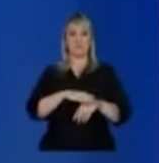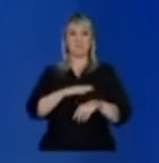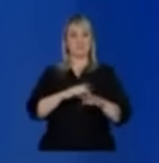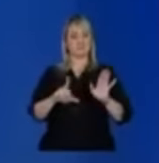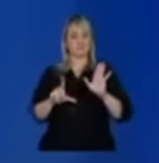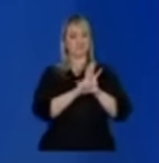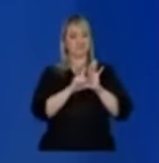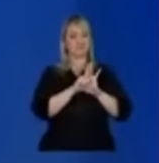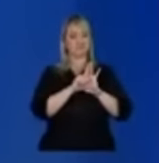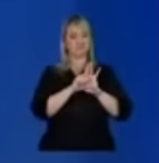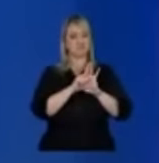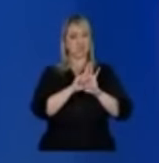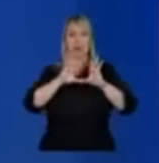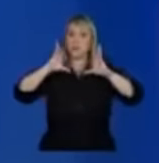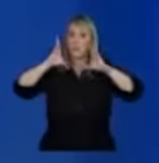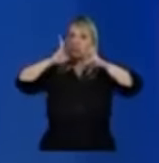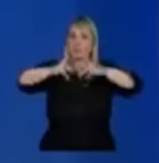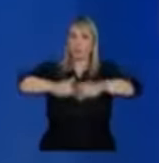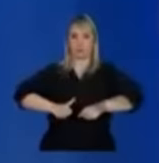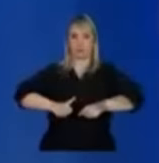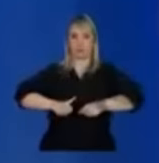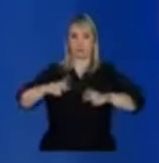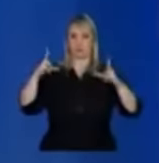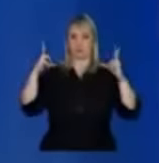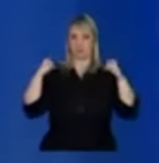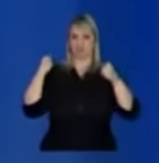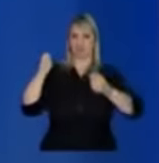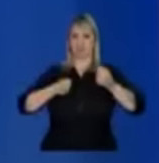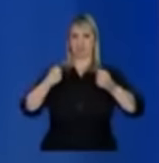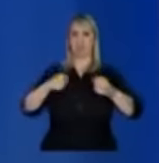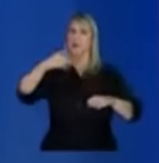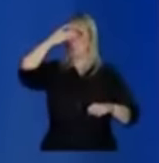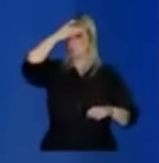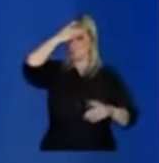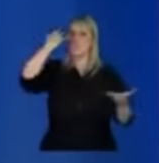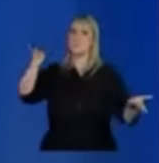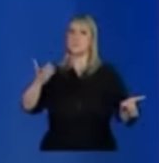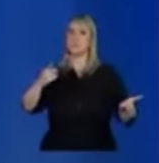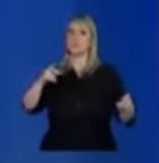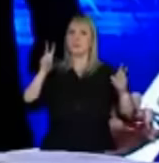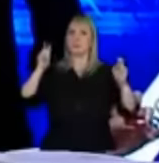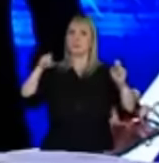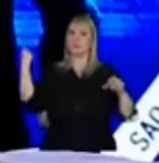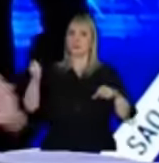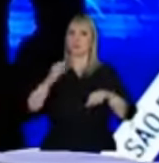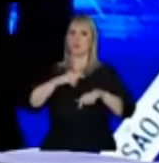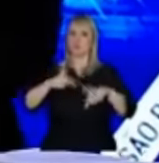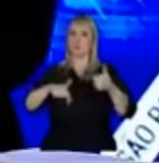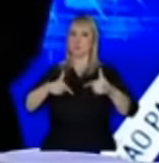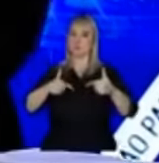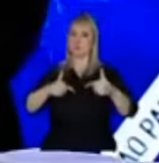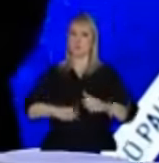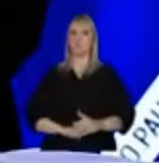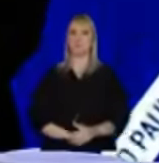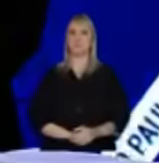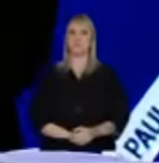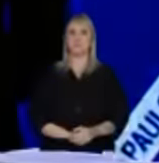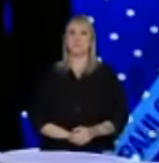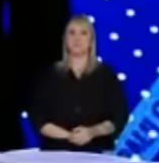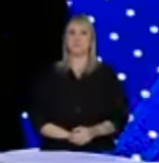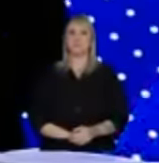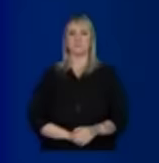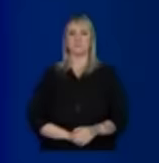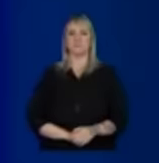de legalização seja para todos. Agora, com consciência em relação ao que nós estamos fazendo. Seu tempo, candidato. Mauro, você tem mais